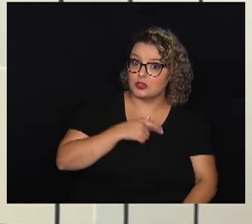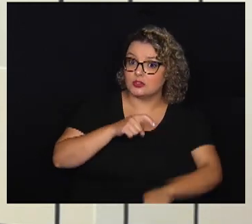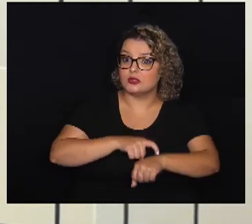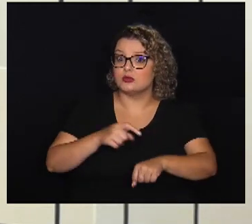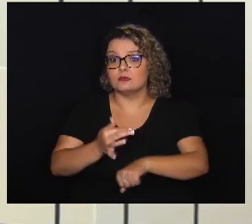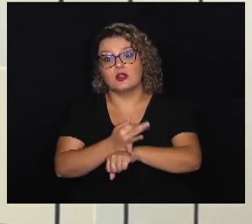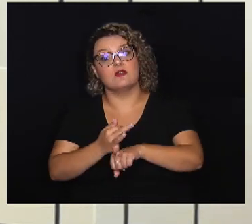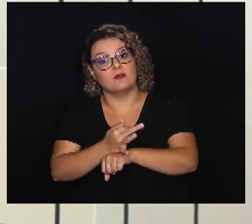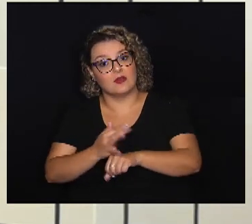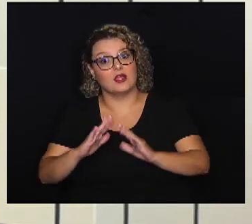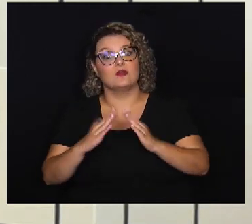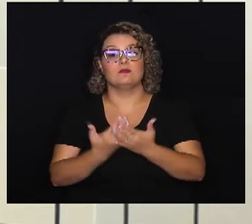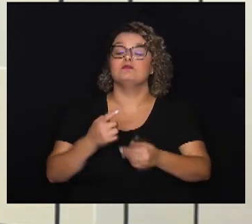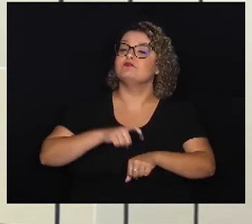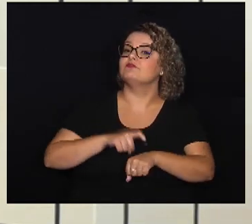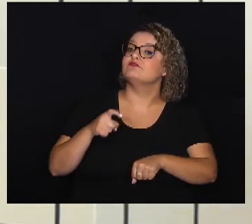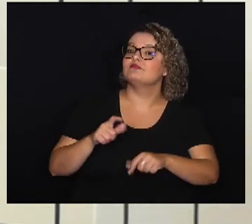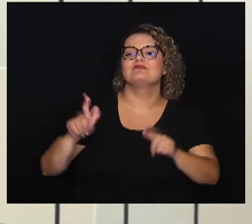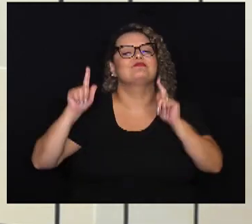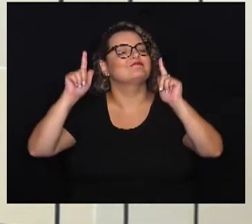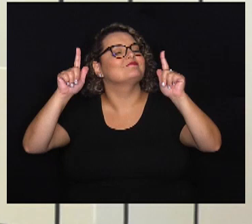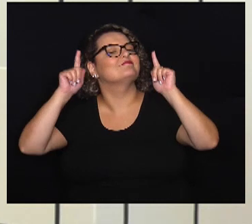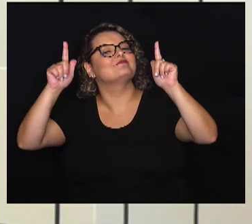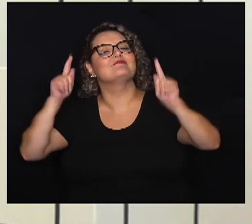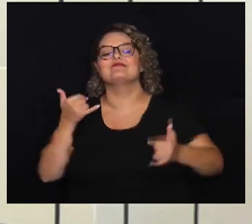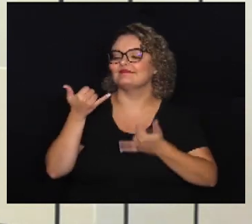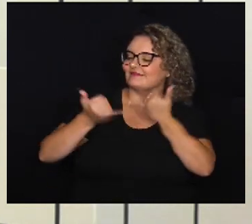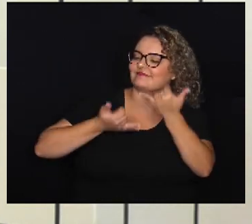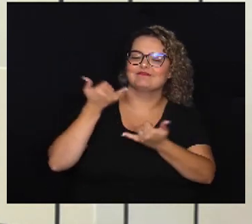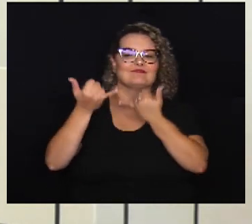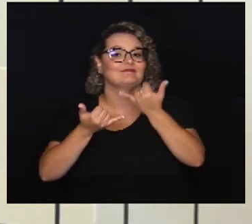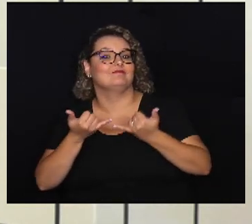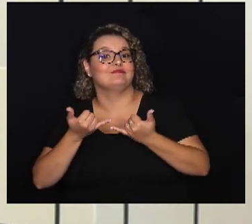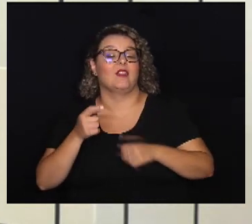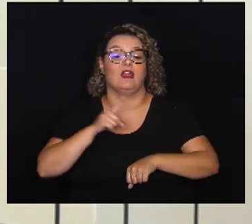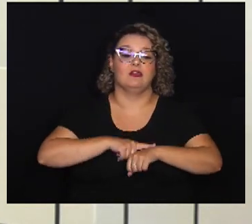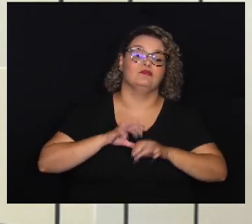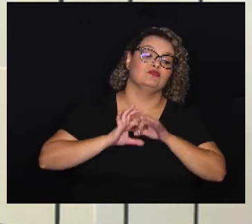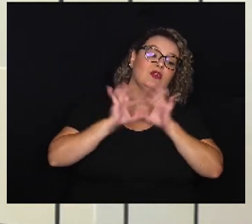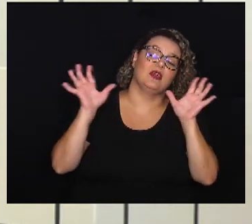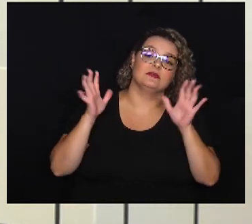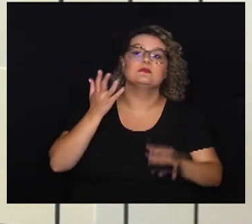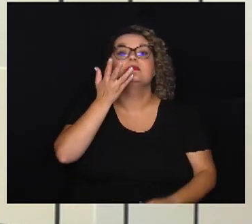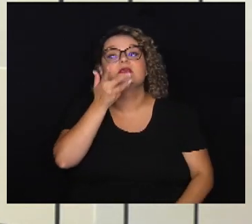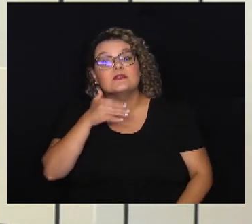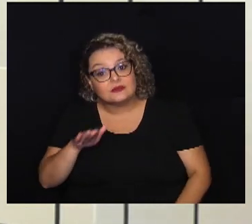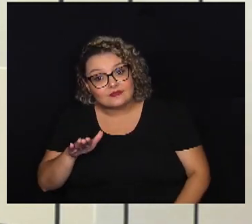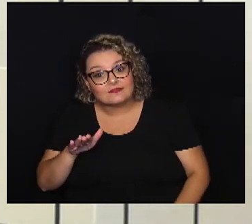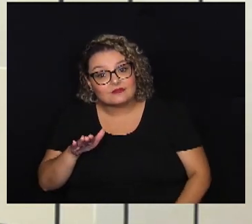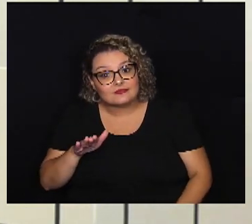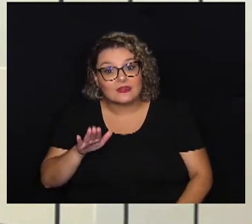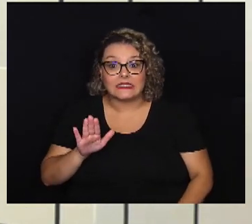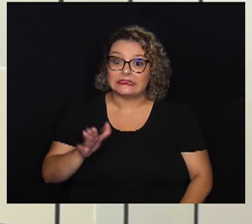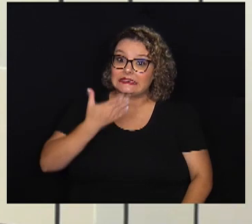férias escolares, é um período de diversão, de brincadeiras, muito tempo livre para as crianças. Já para os